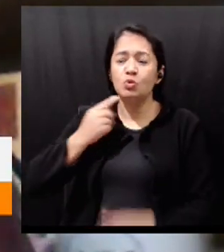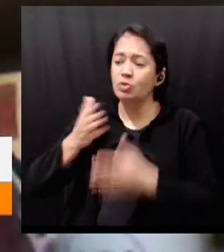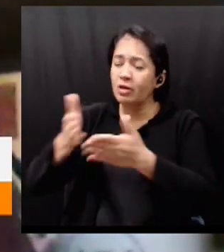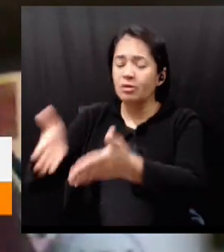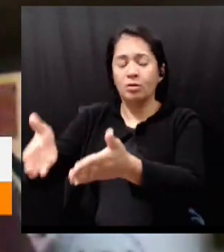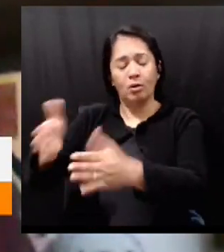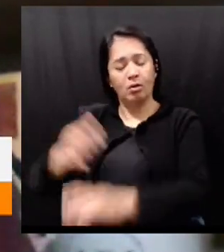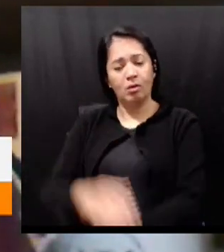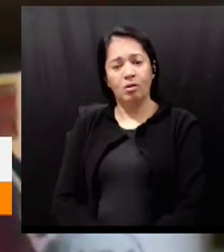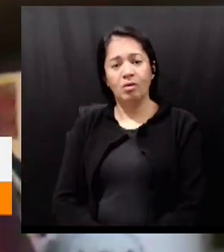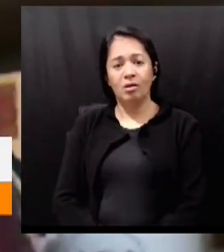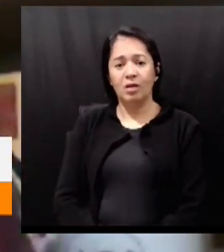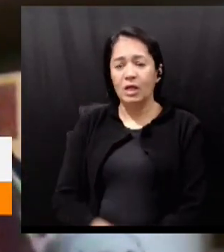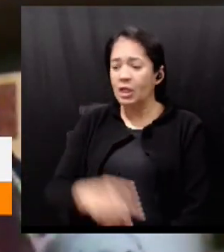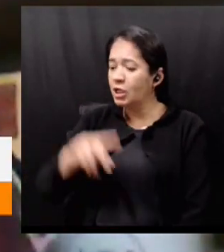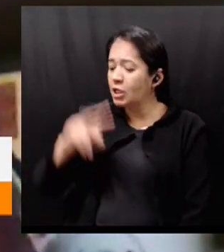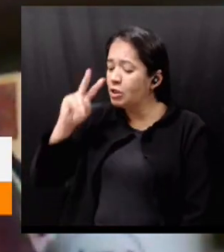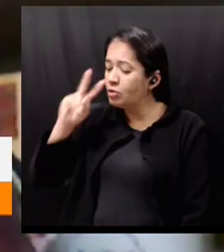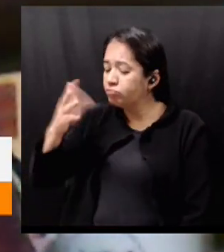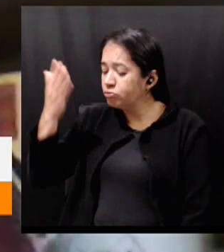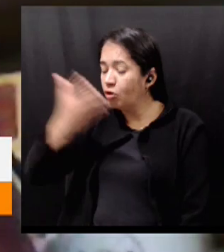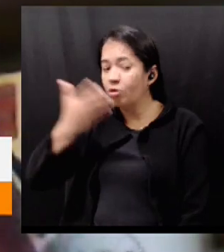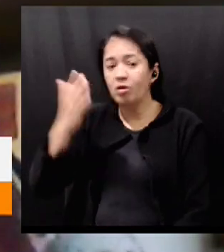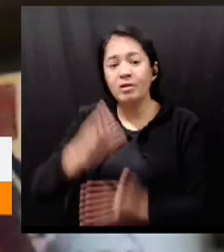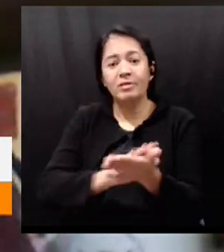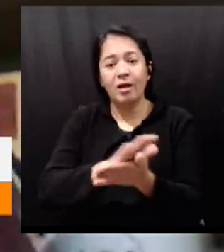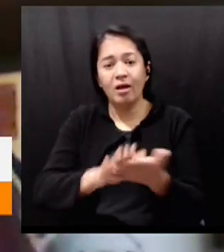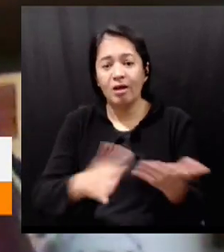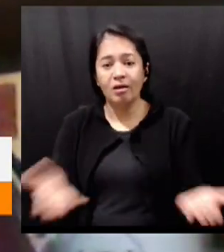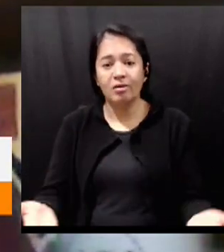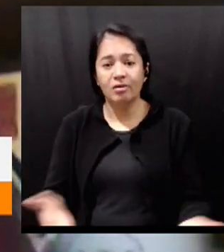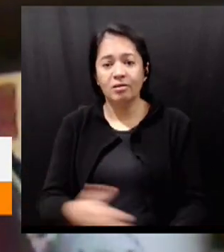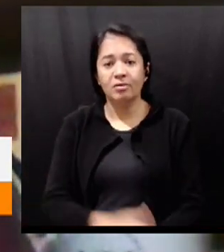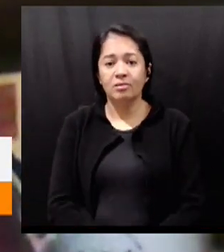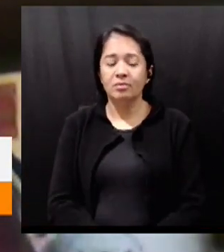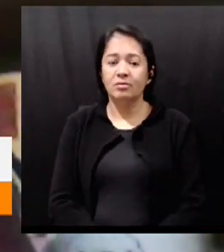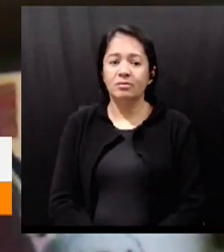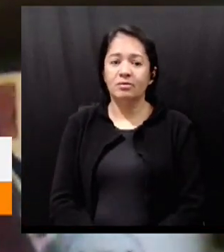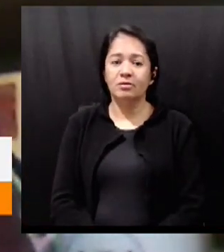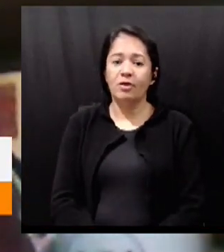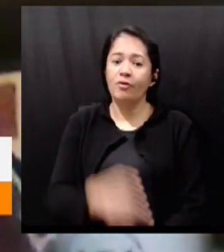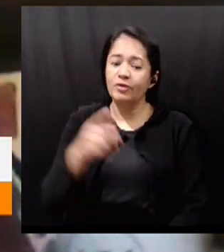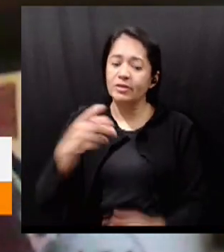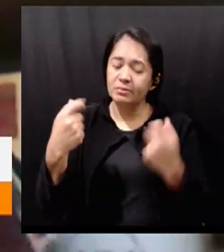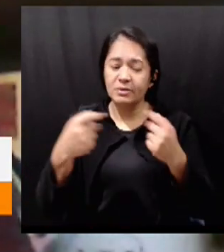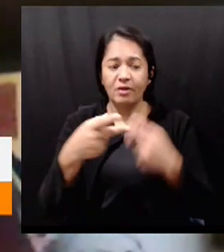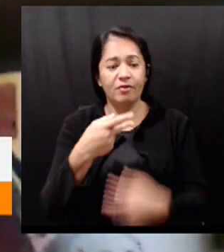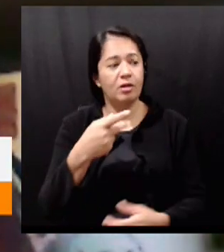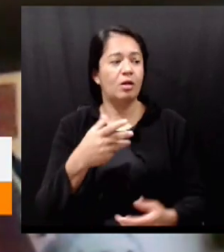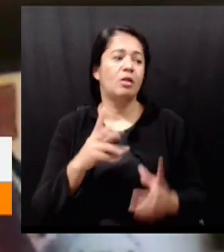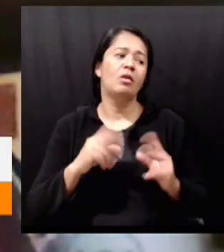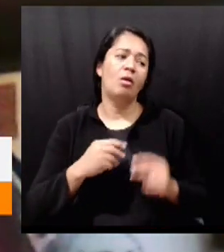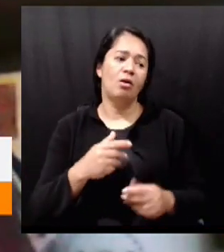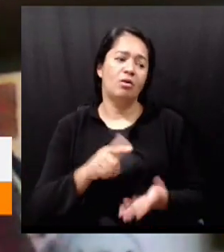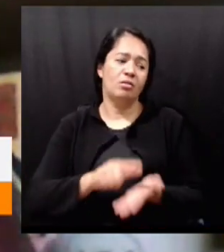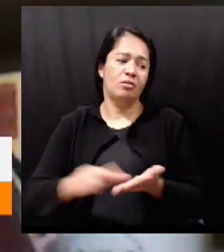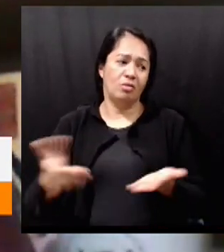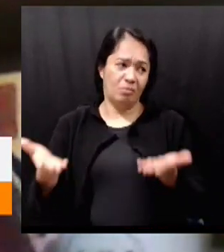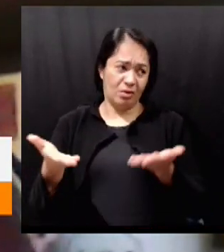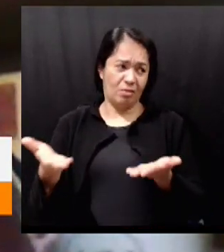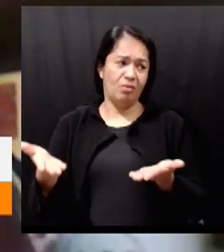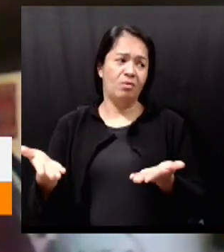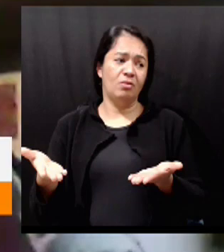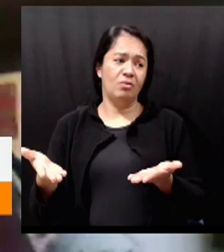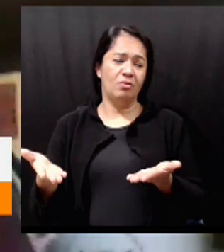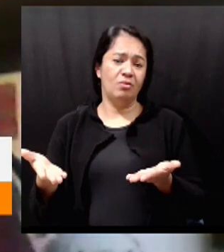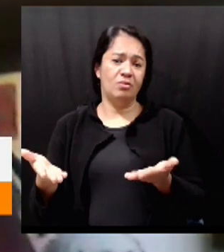olhou que estava a casa limpa. Então, você precisa falar: olha, eu acabei de limpar. É